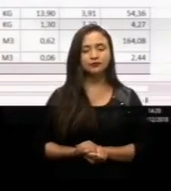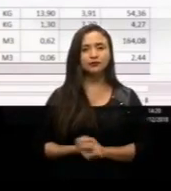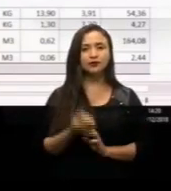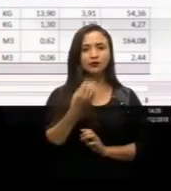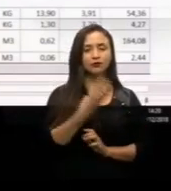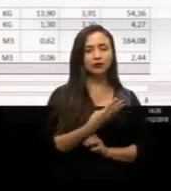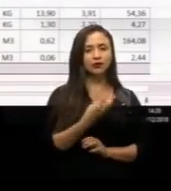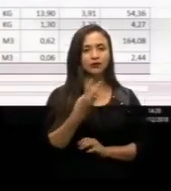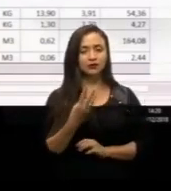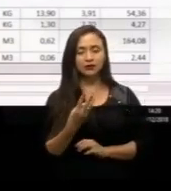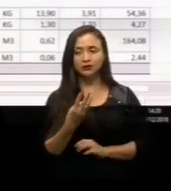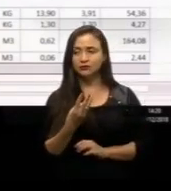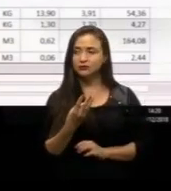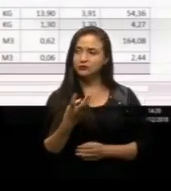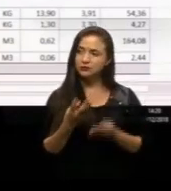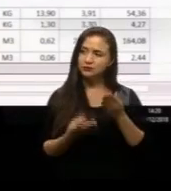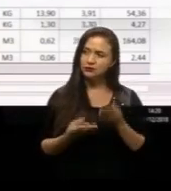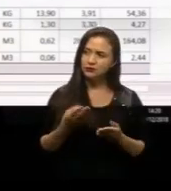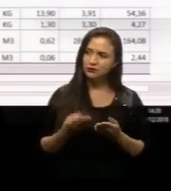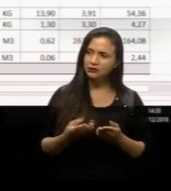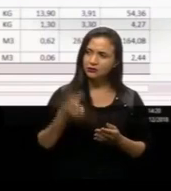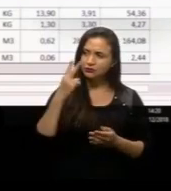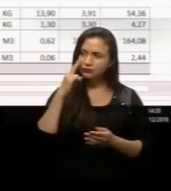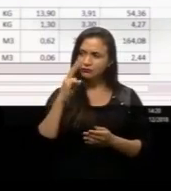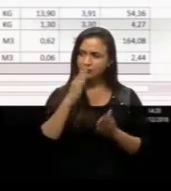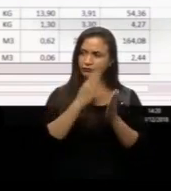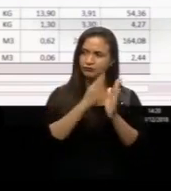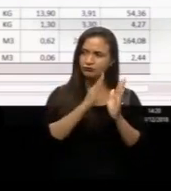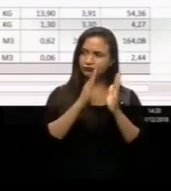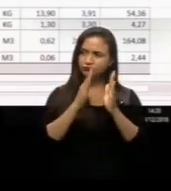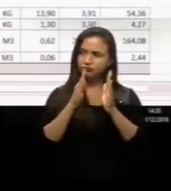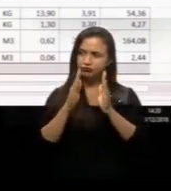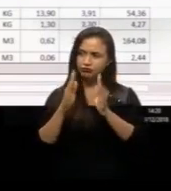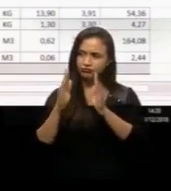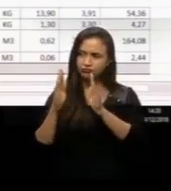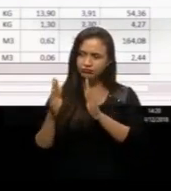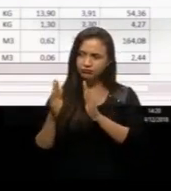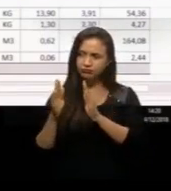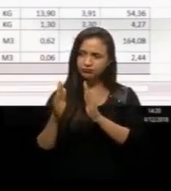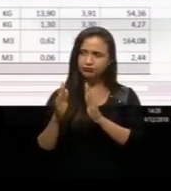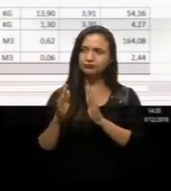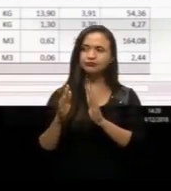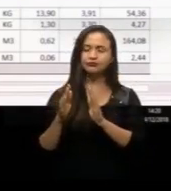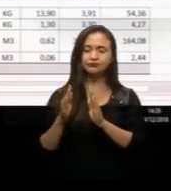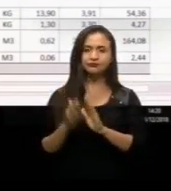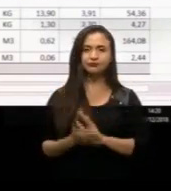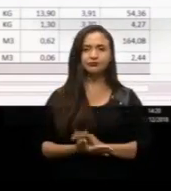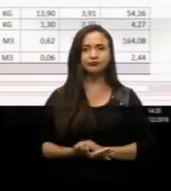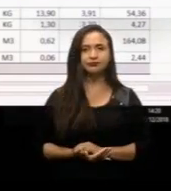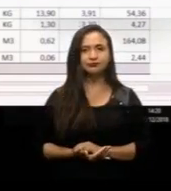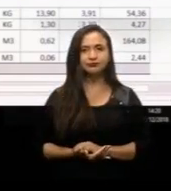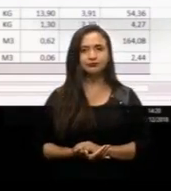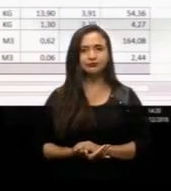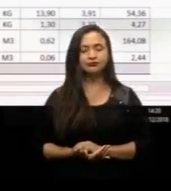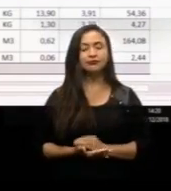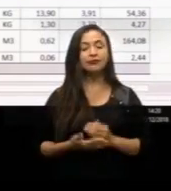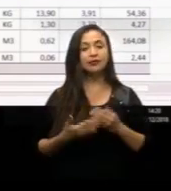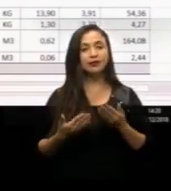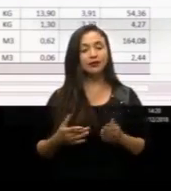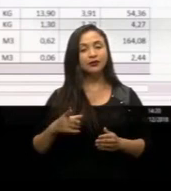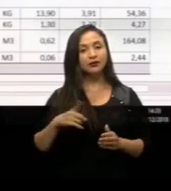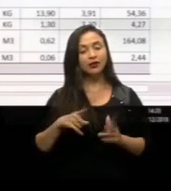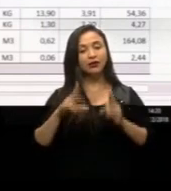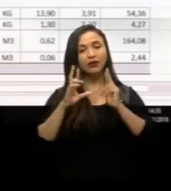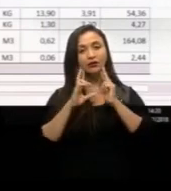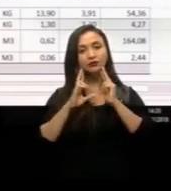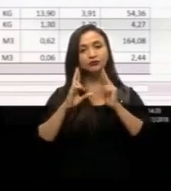43 quilos, vamos ver, 4, 0,39, 2,9, certo. Então, a gente chega num